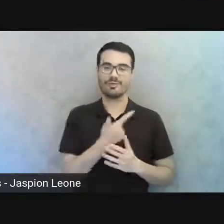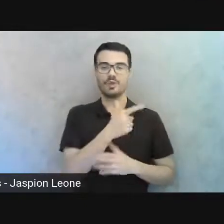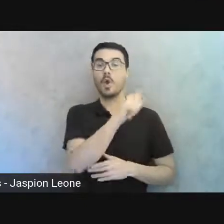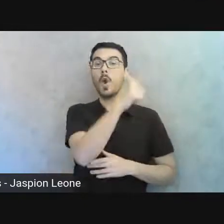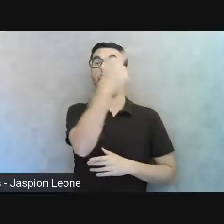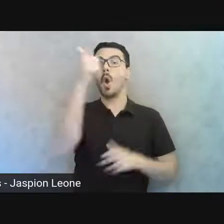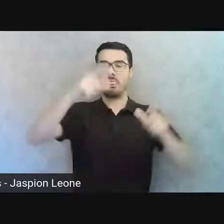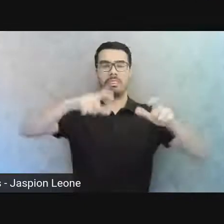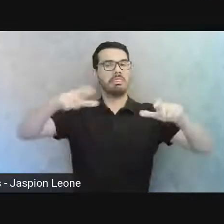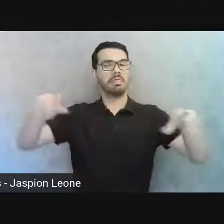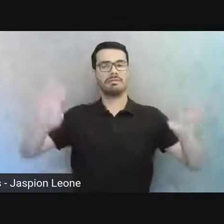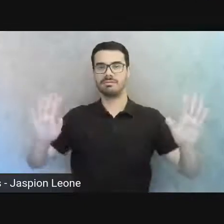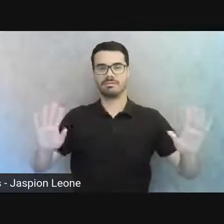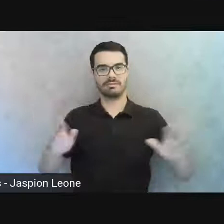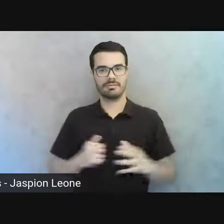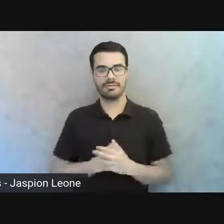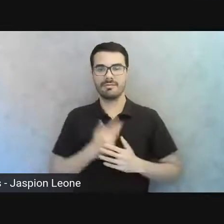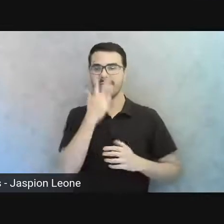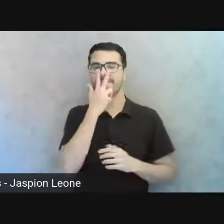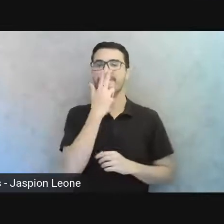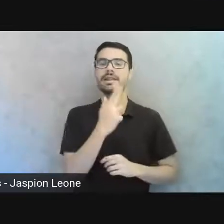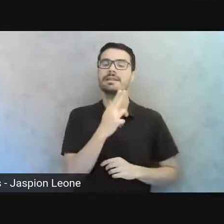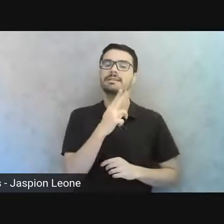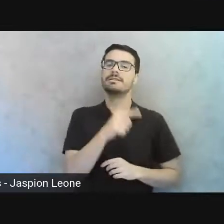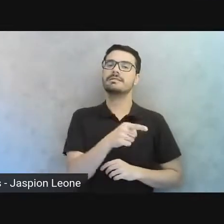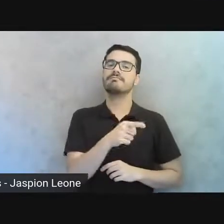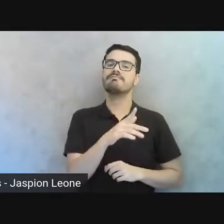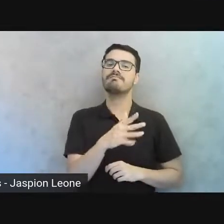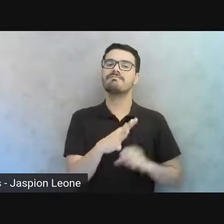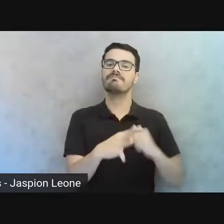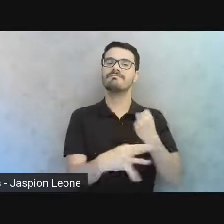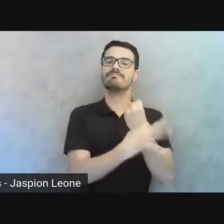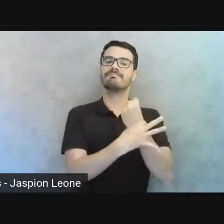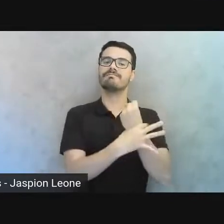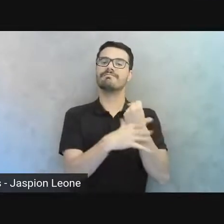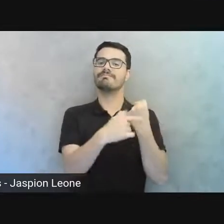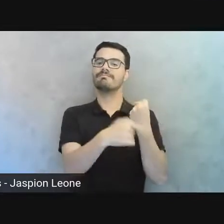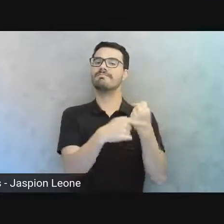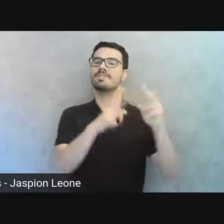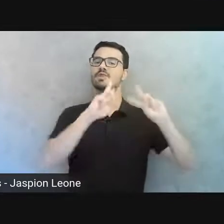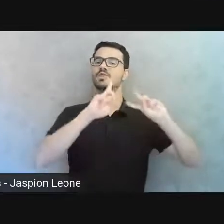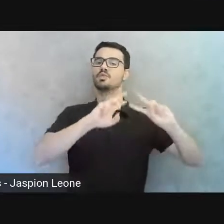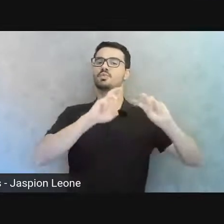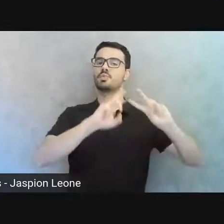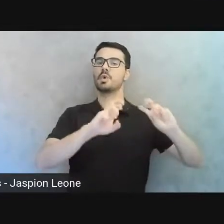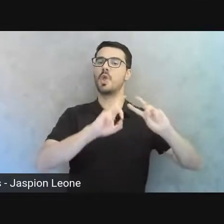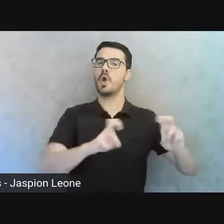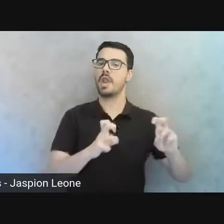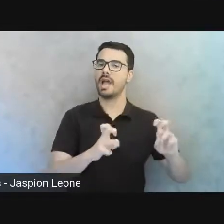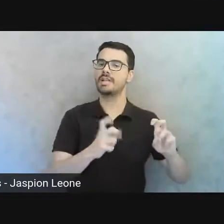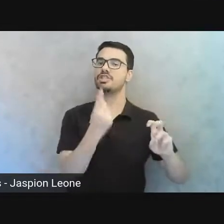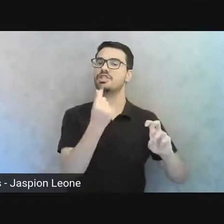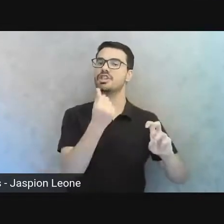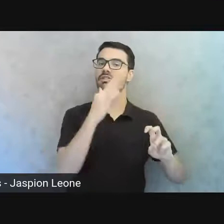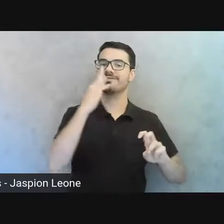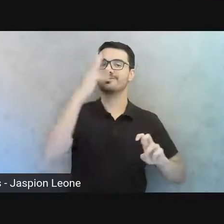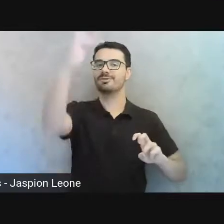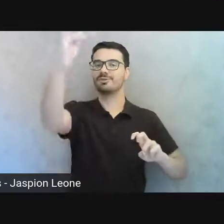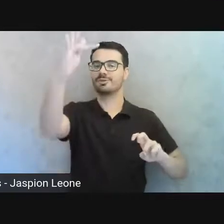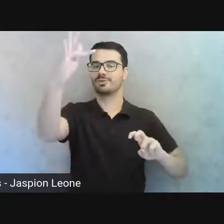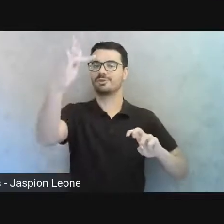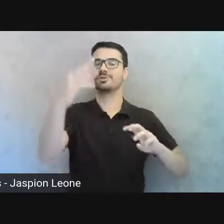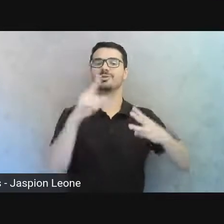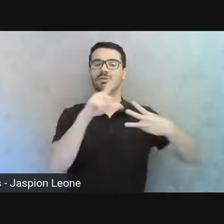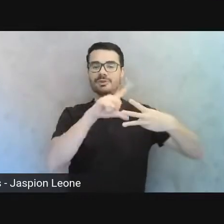Caraza, oligopolizados. Especificou o Caraza, provavelmente orientados na captura de renda do Estado, o que não necessariamente é igual à